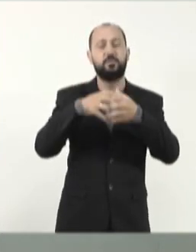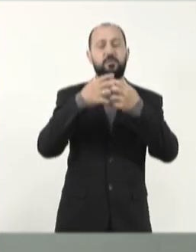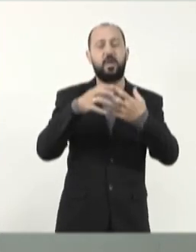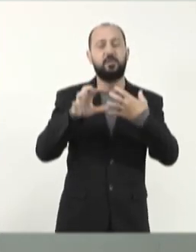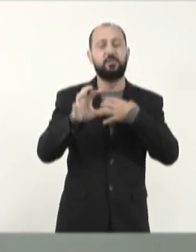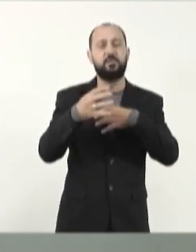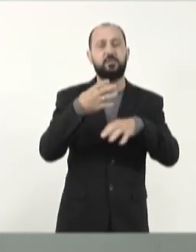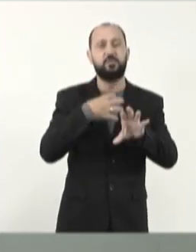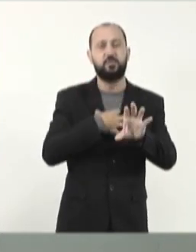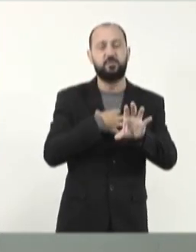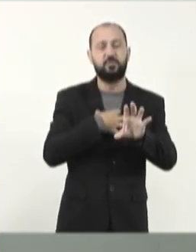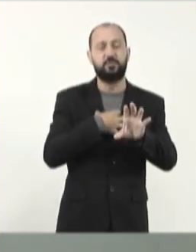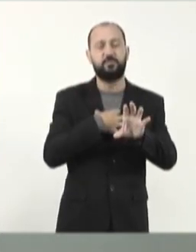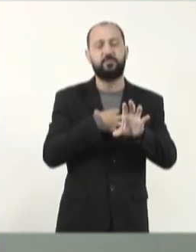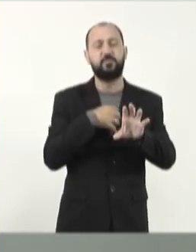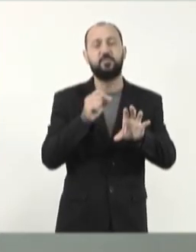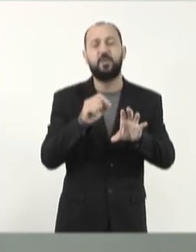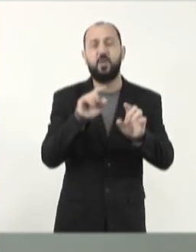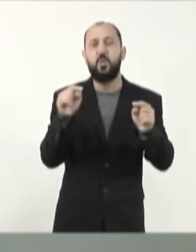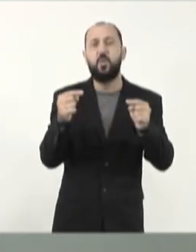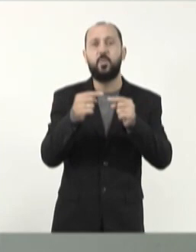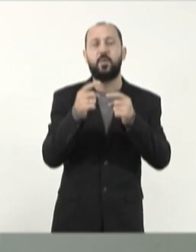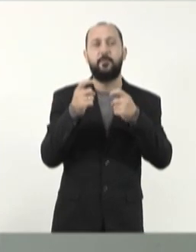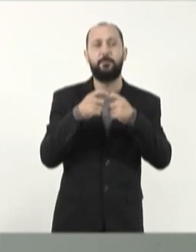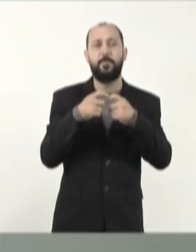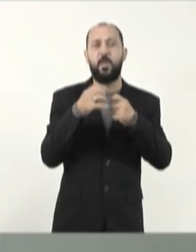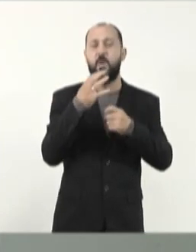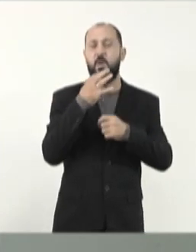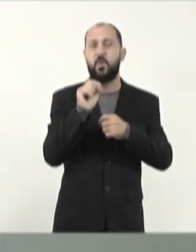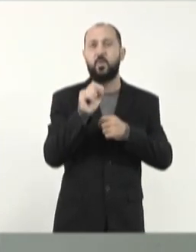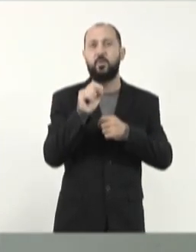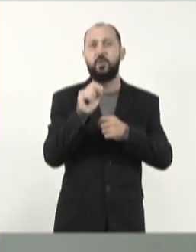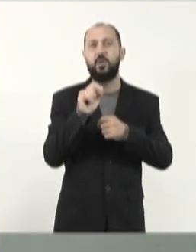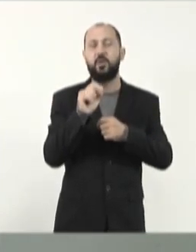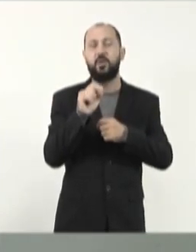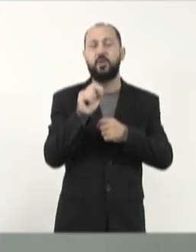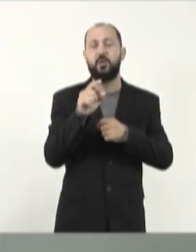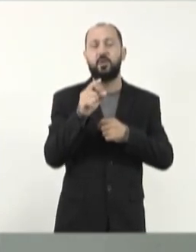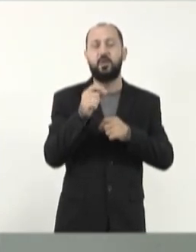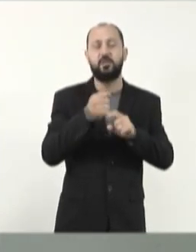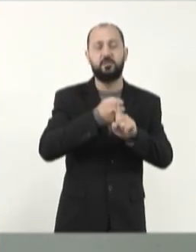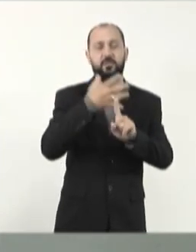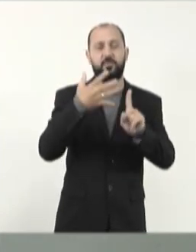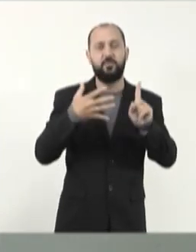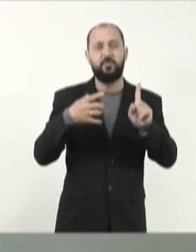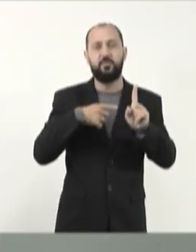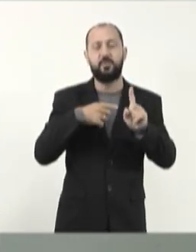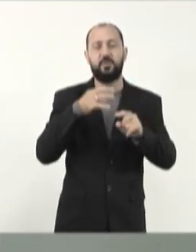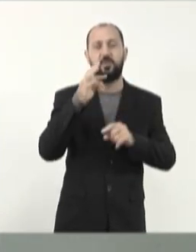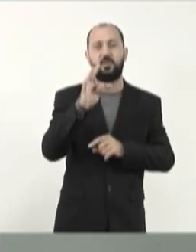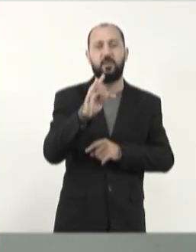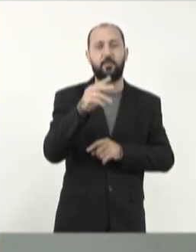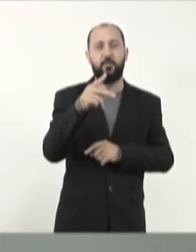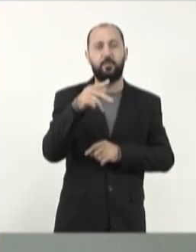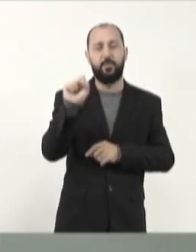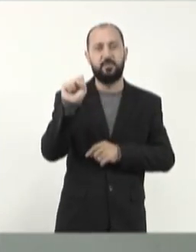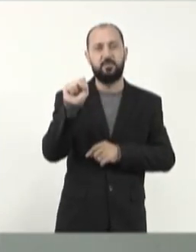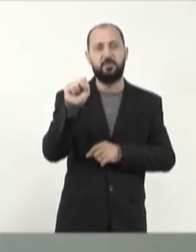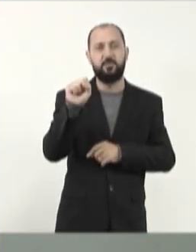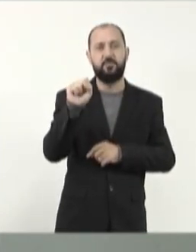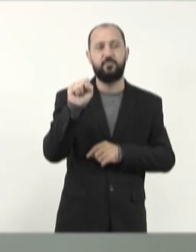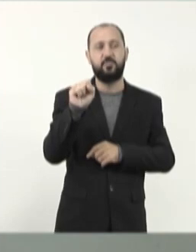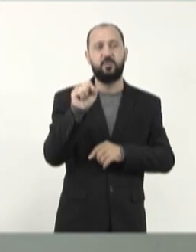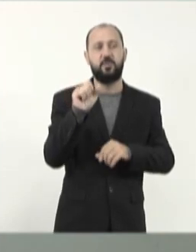sensorial. Quem é mais ligado à medicina conhece esse transtorno como TPS, né? Que